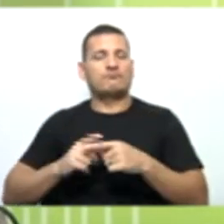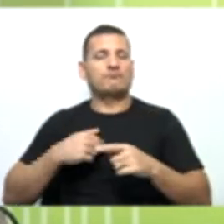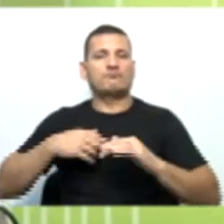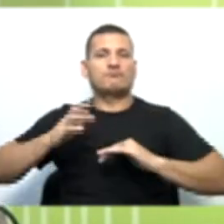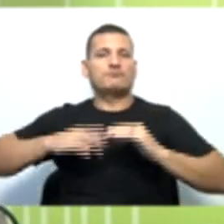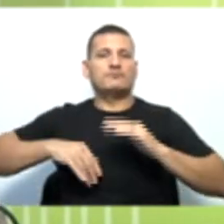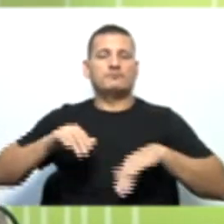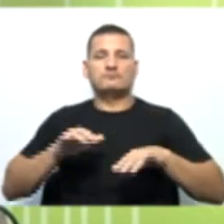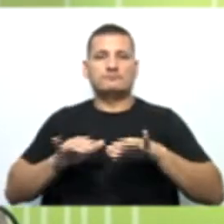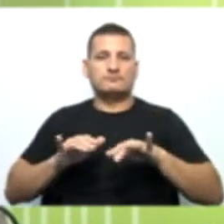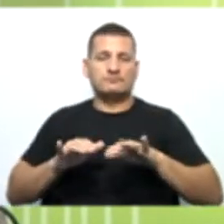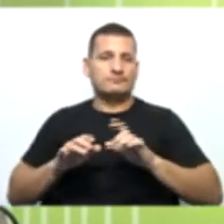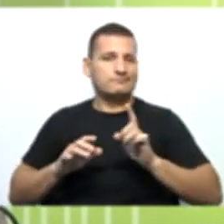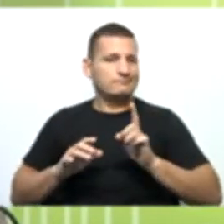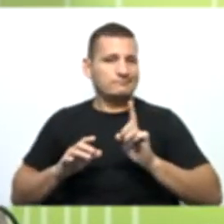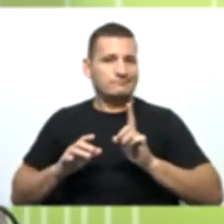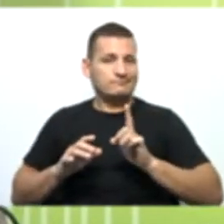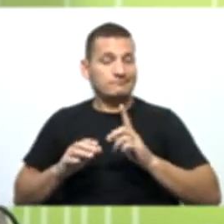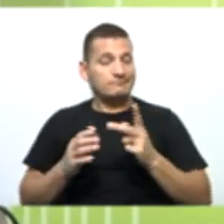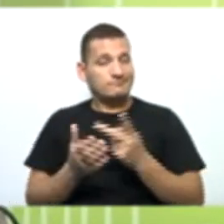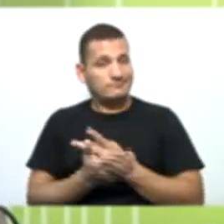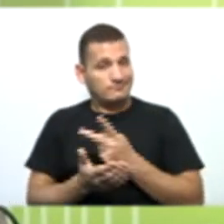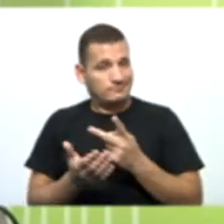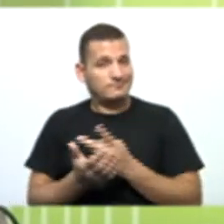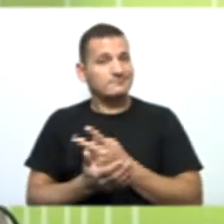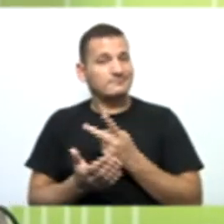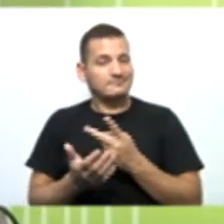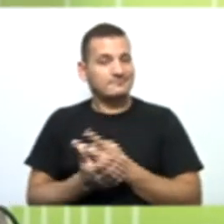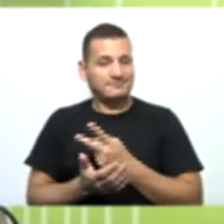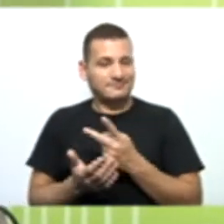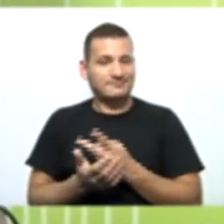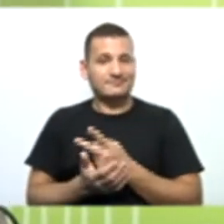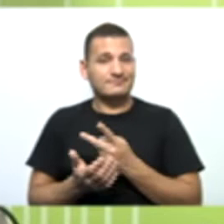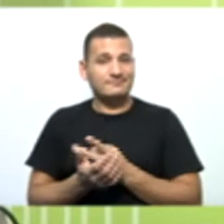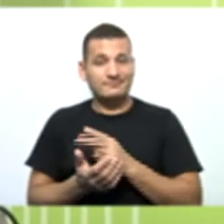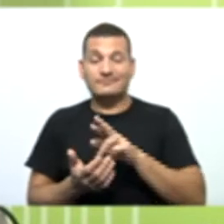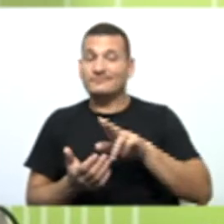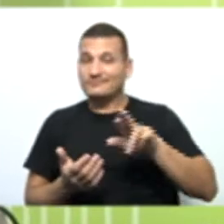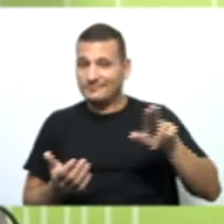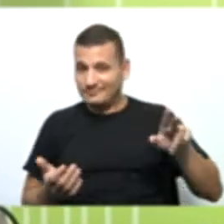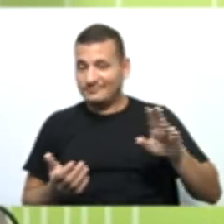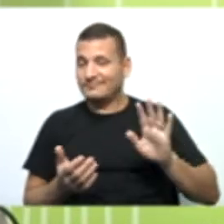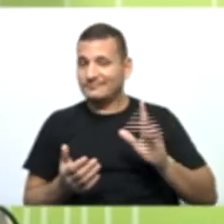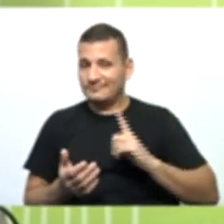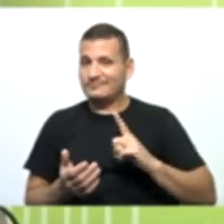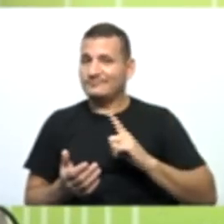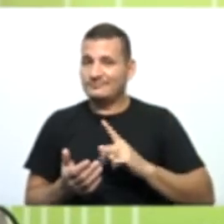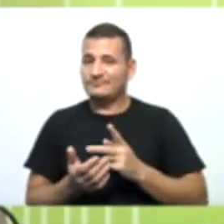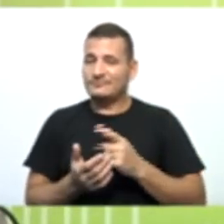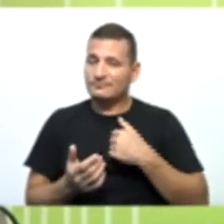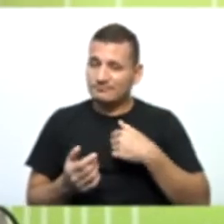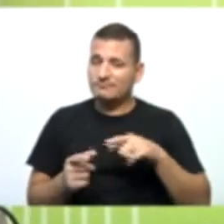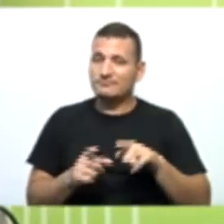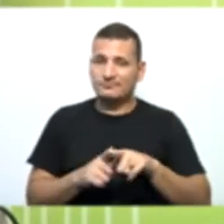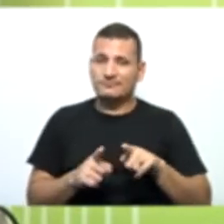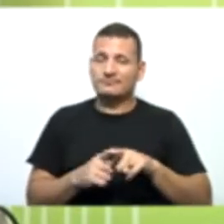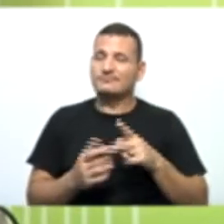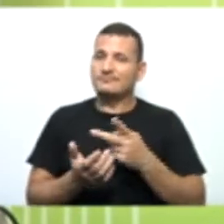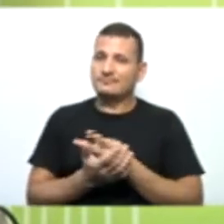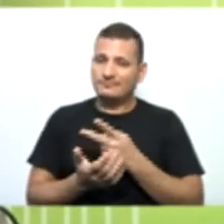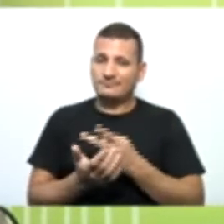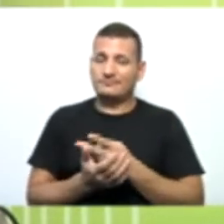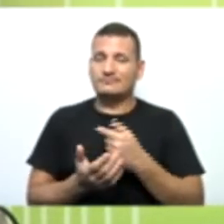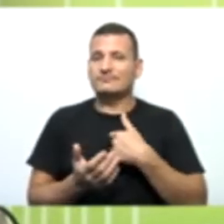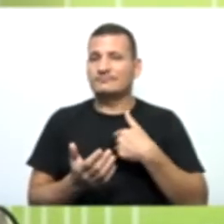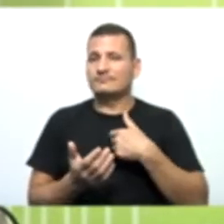programador. Pessoal, não cometam o mesmo erro que muitos cometeram, inclusive eu. Então, quando eu